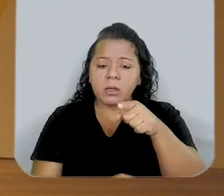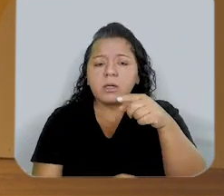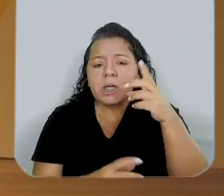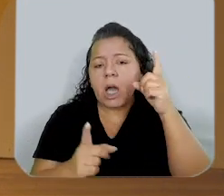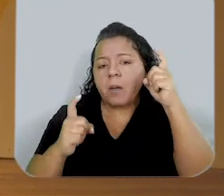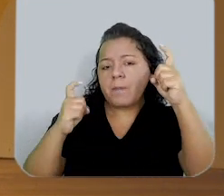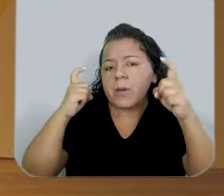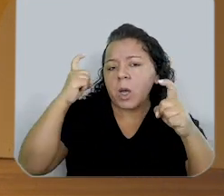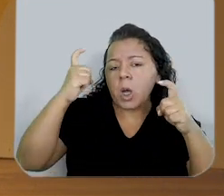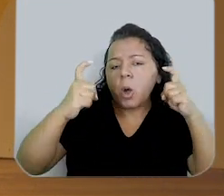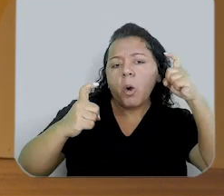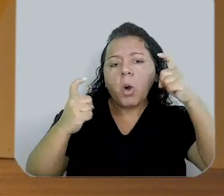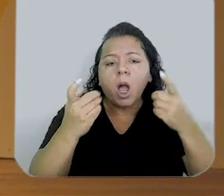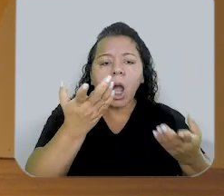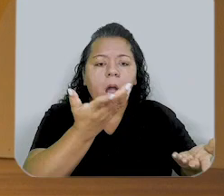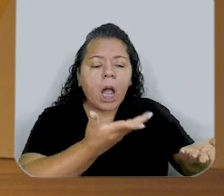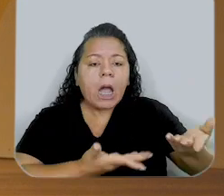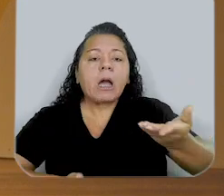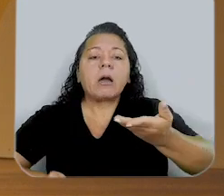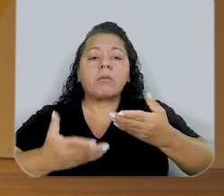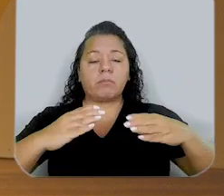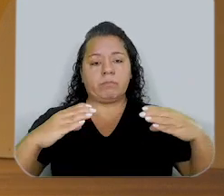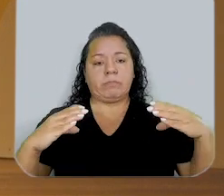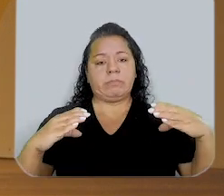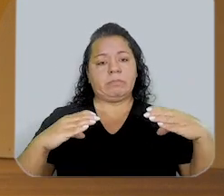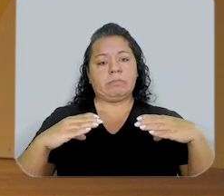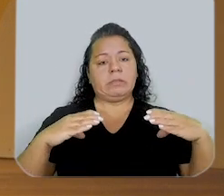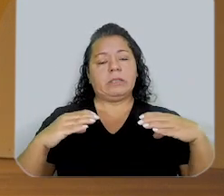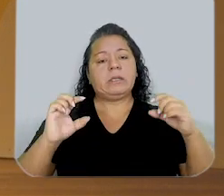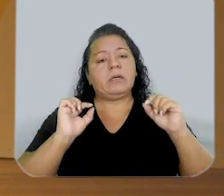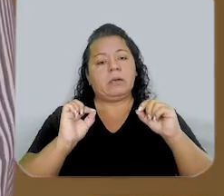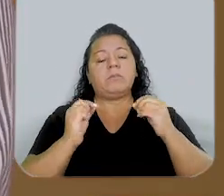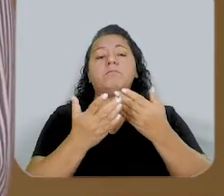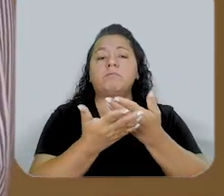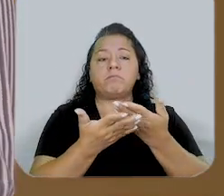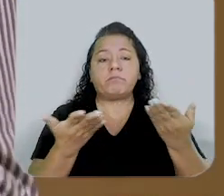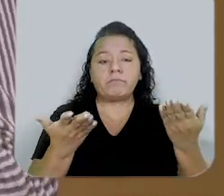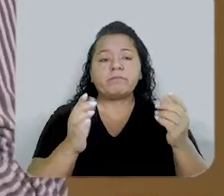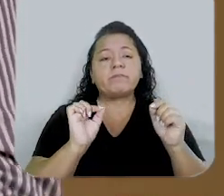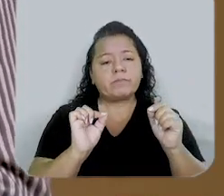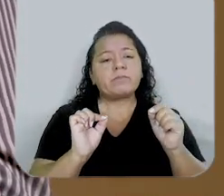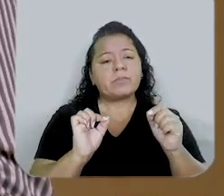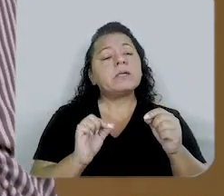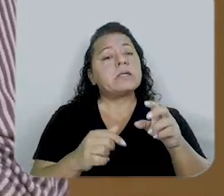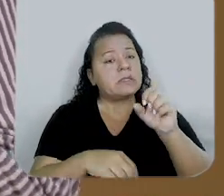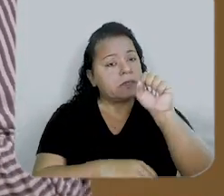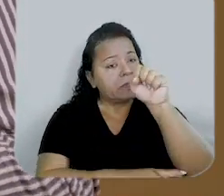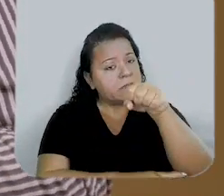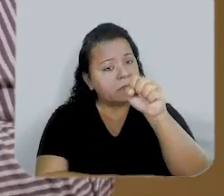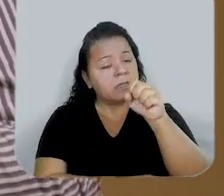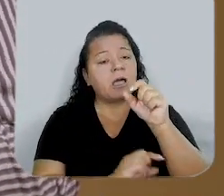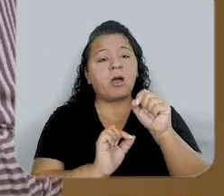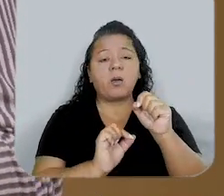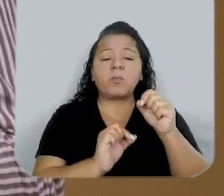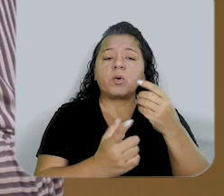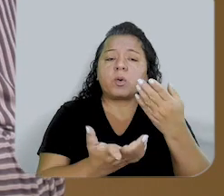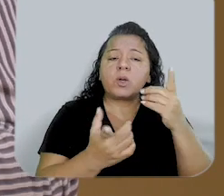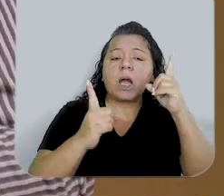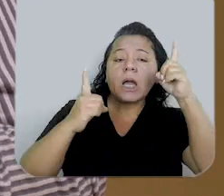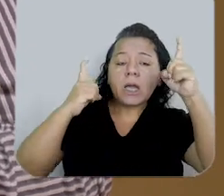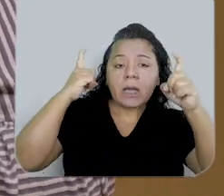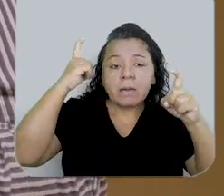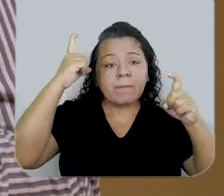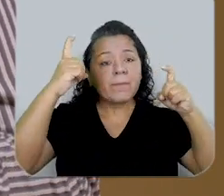das cidades com essa negação da nossa história? Fico muito preocupado com esse